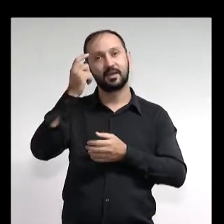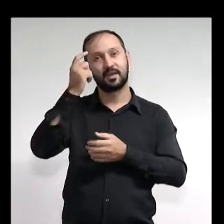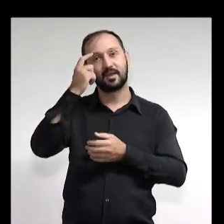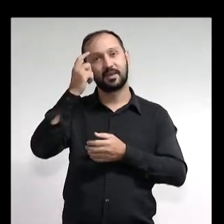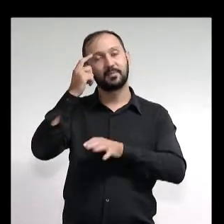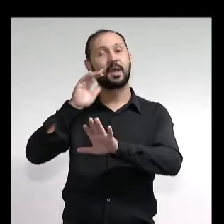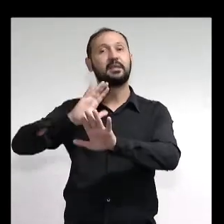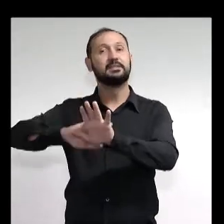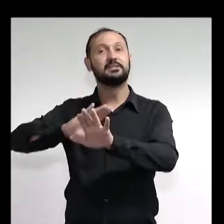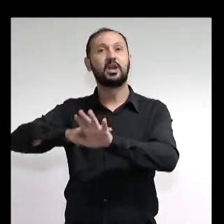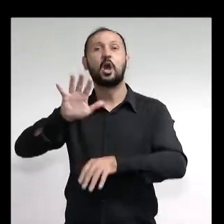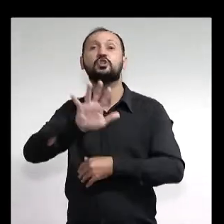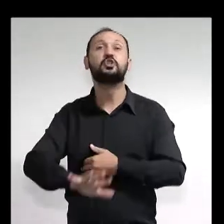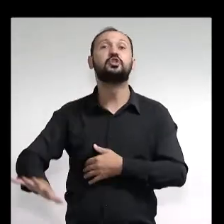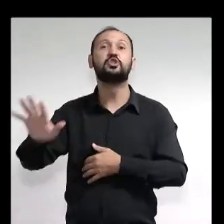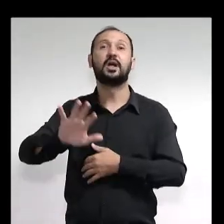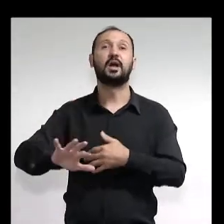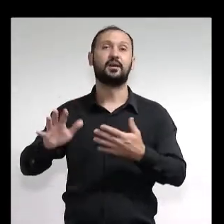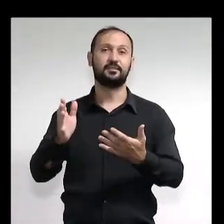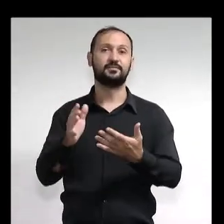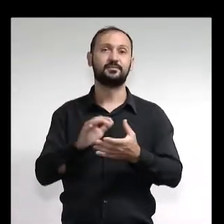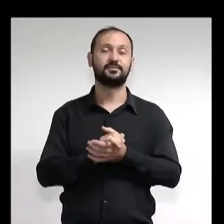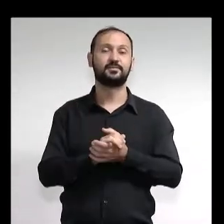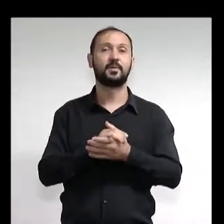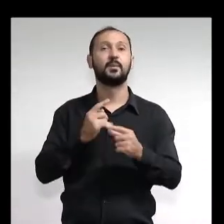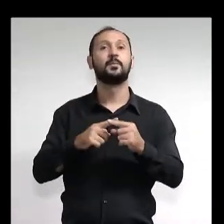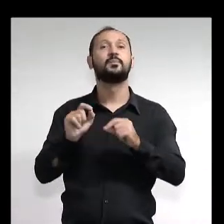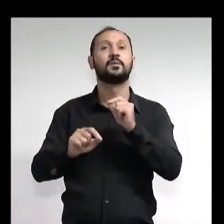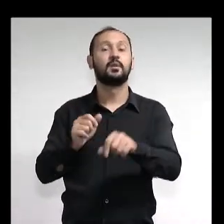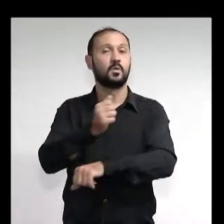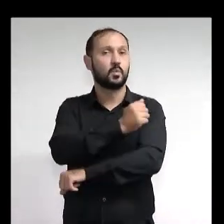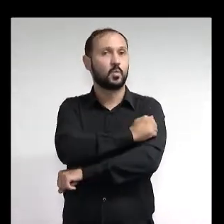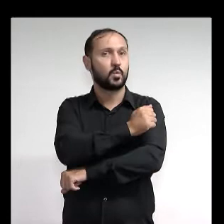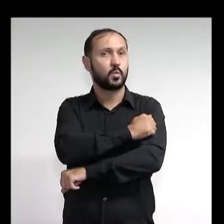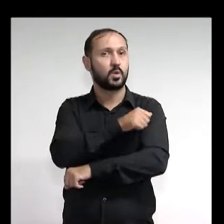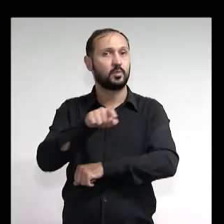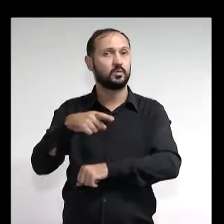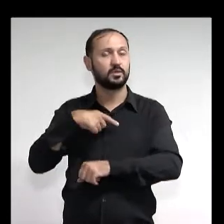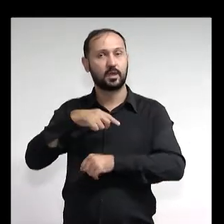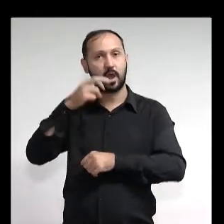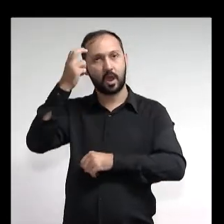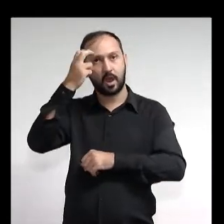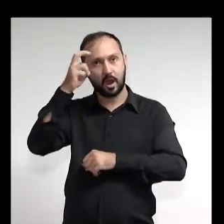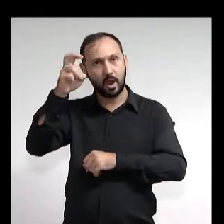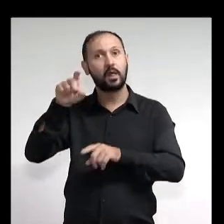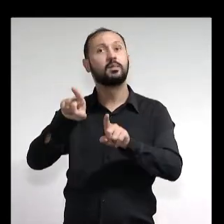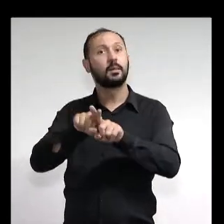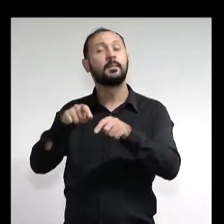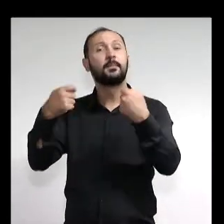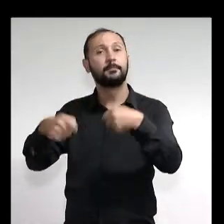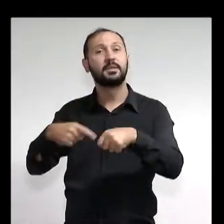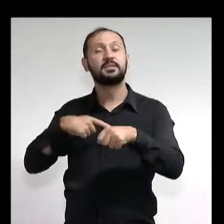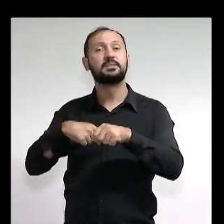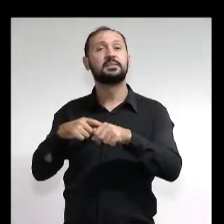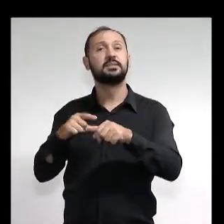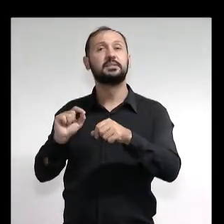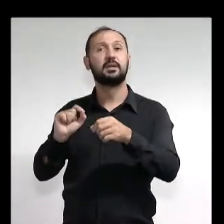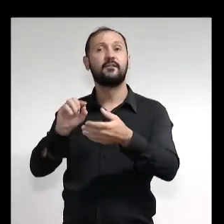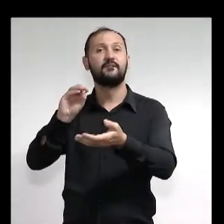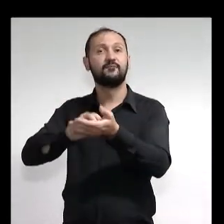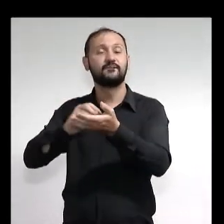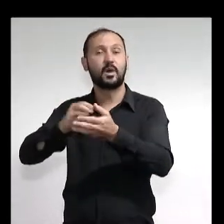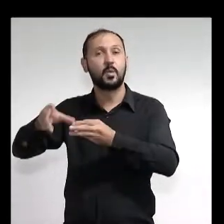muito generalista sobre isso, sem perceber que um estudante com altas habilidades de superdotação também tem